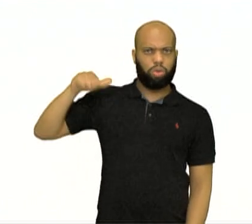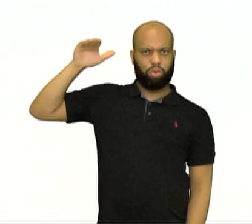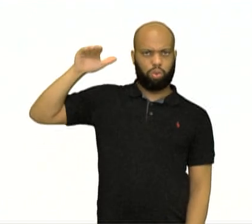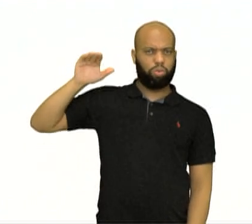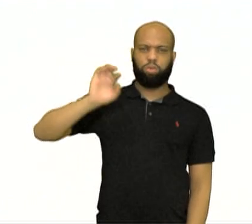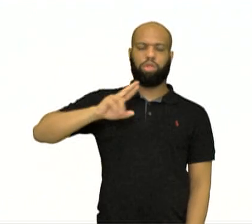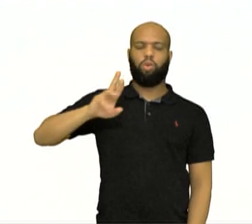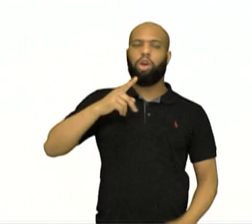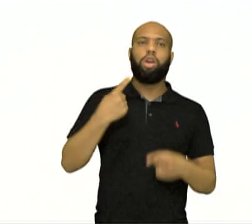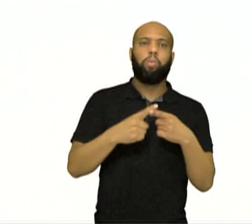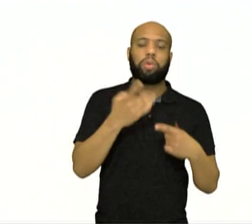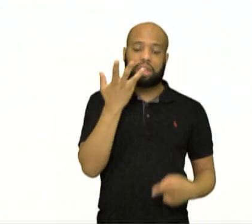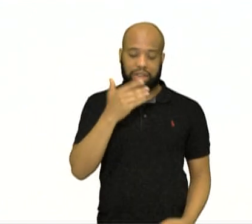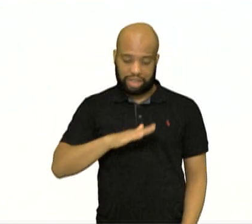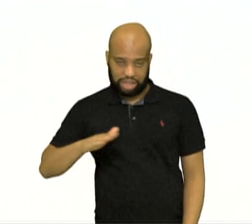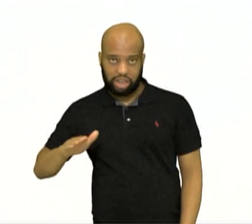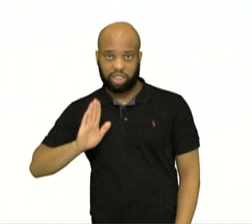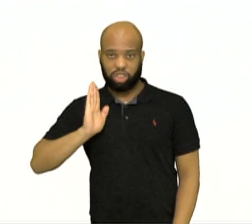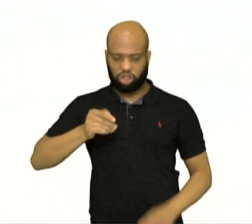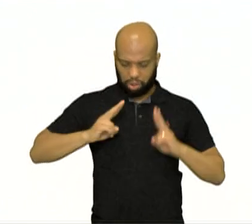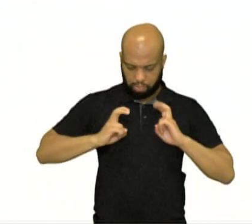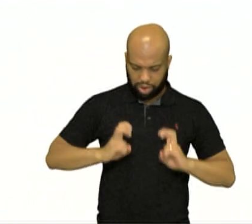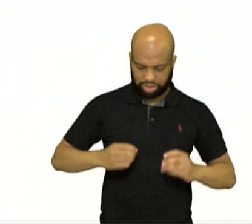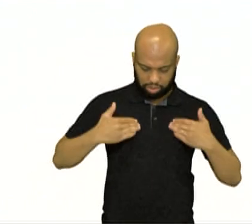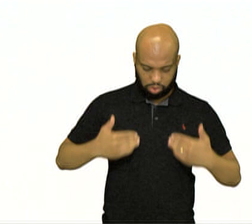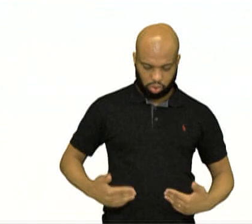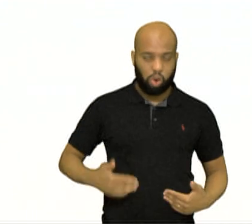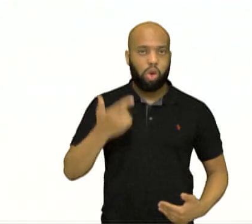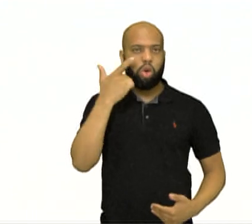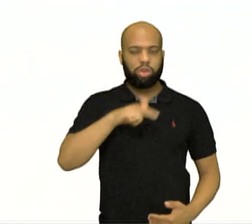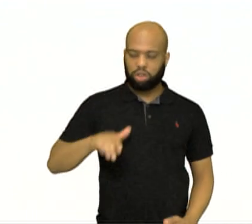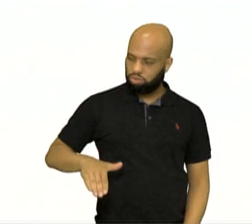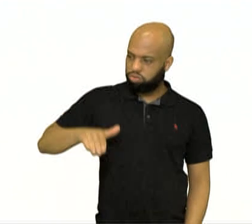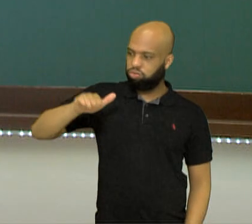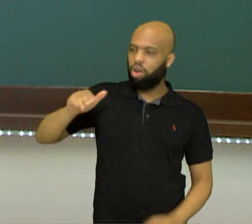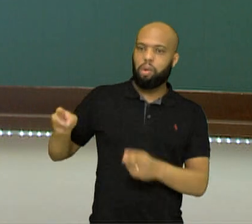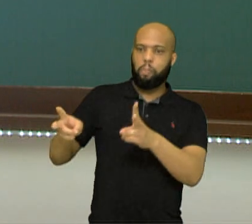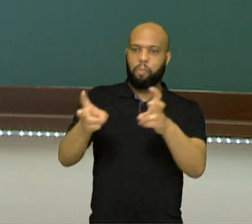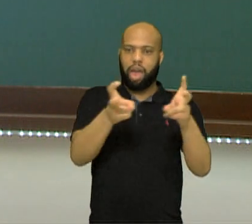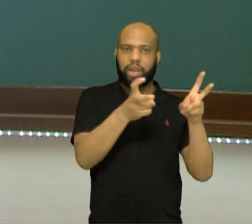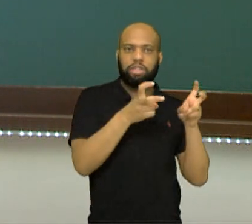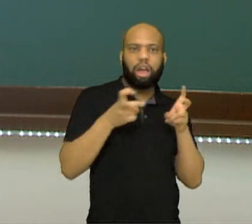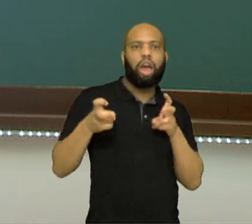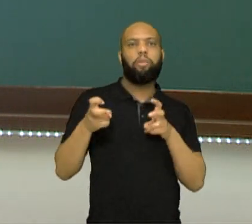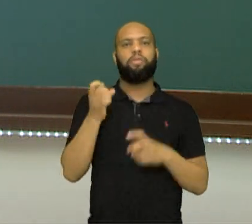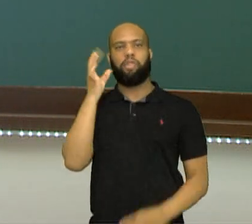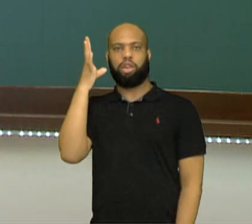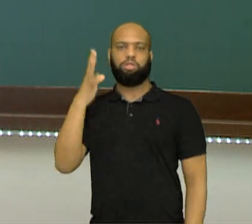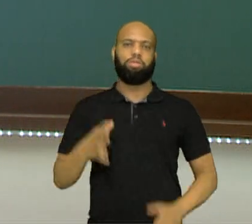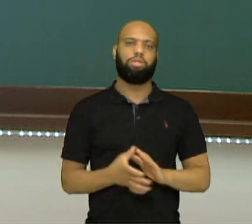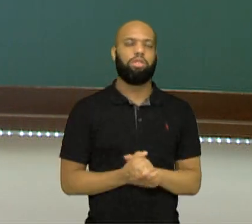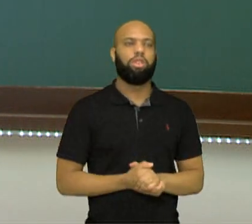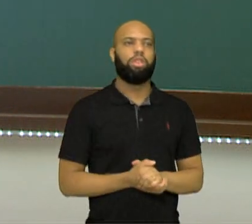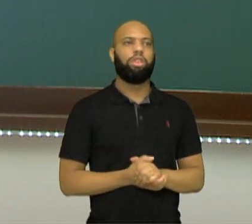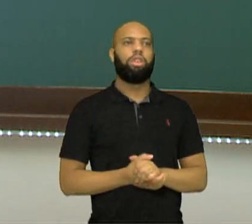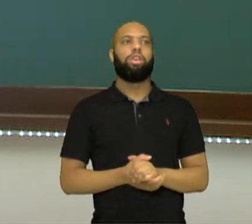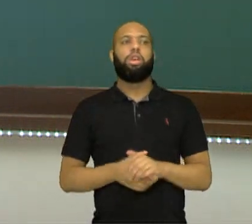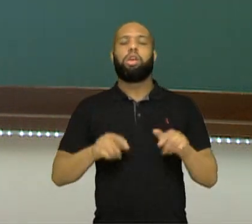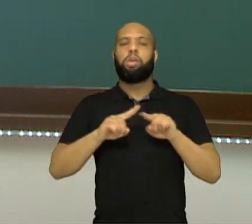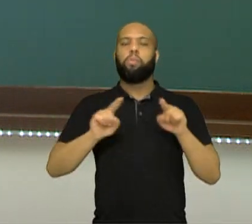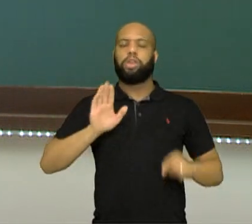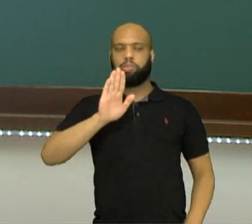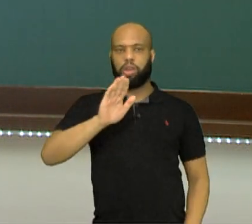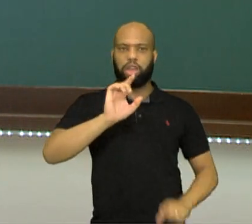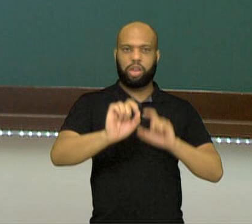criança que conhece o corpo cresce com mais percepção do mundo ao seu redor. Mas o que a